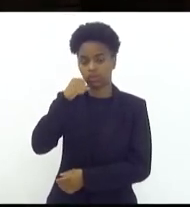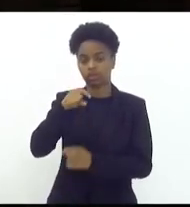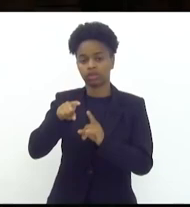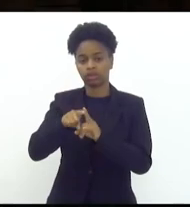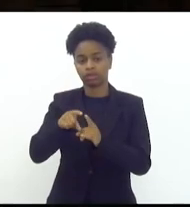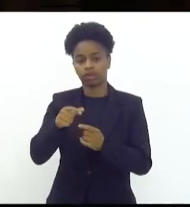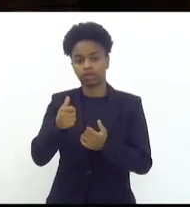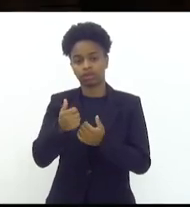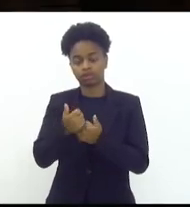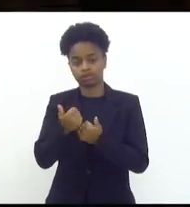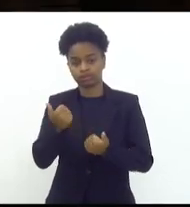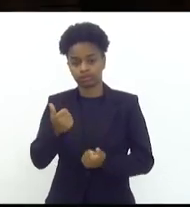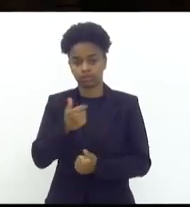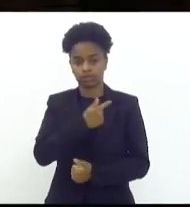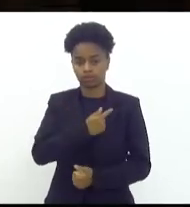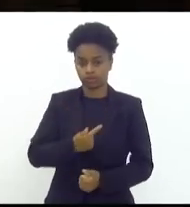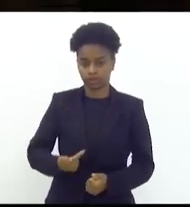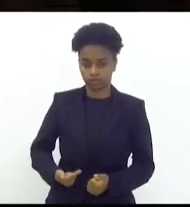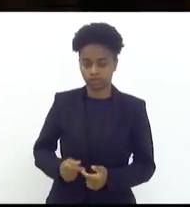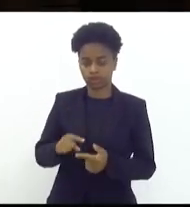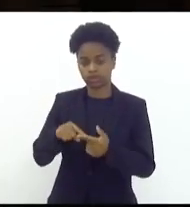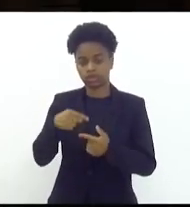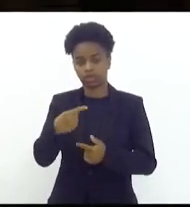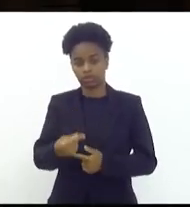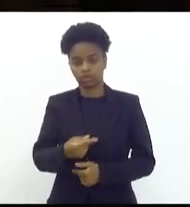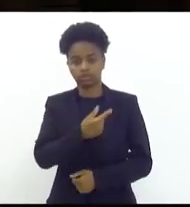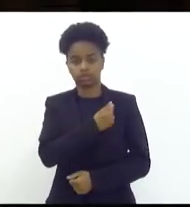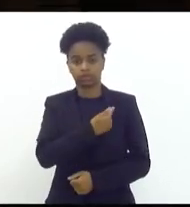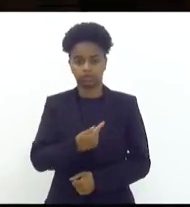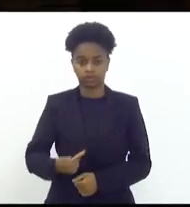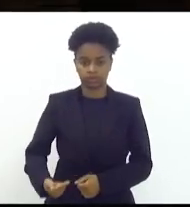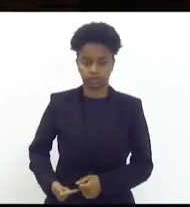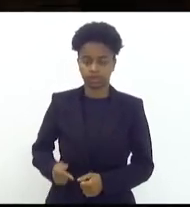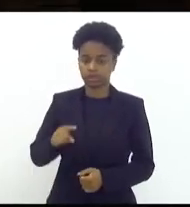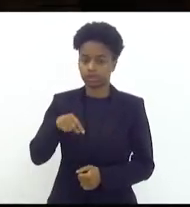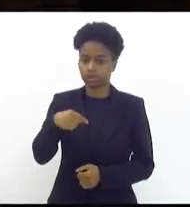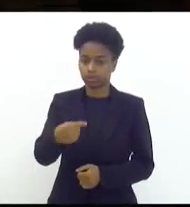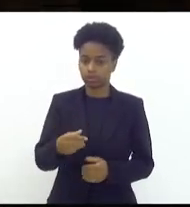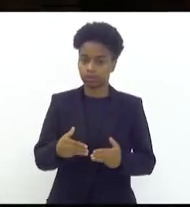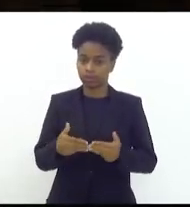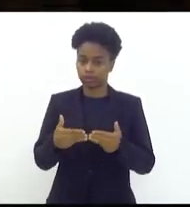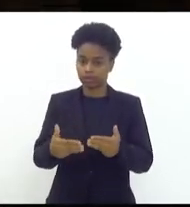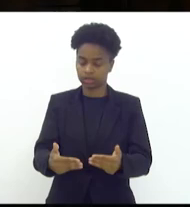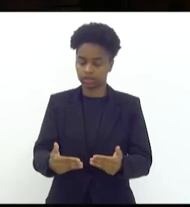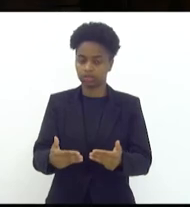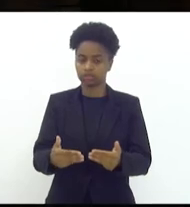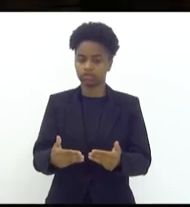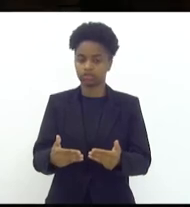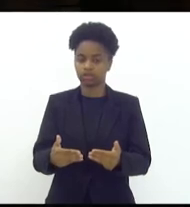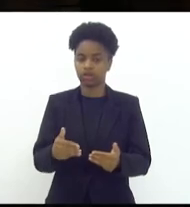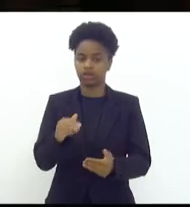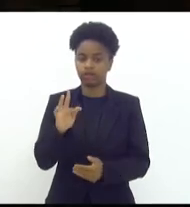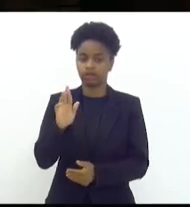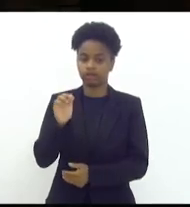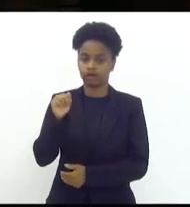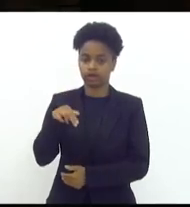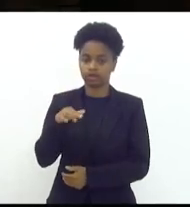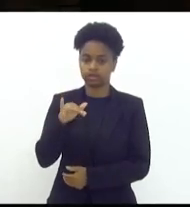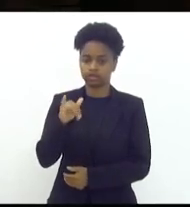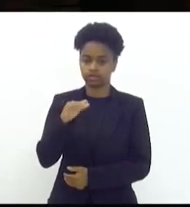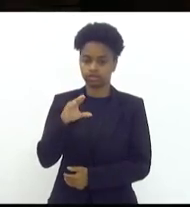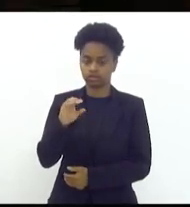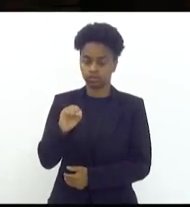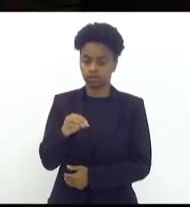vice-governador então o governador então ministro de estado Francisco Dornelles e